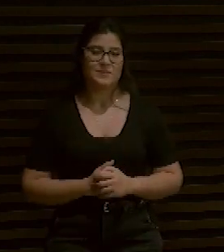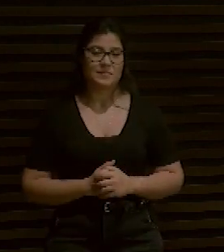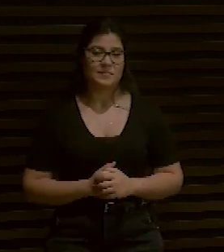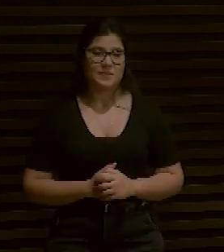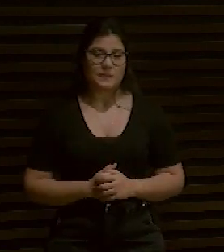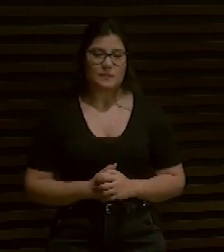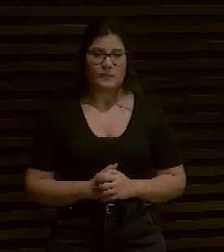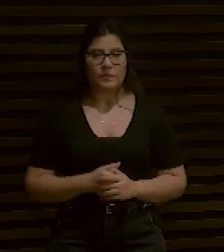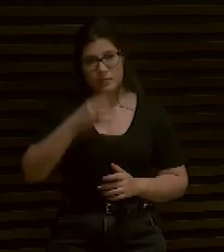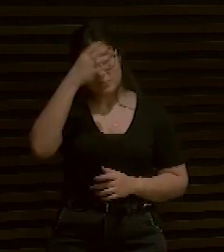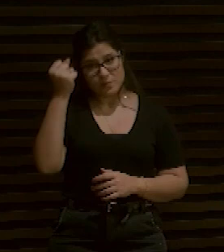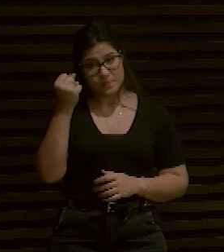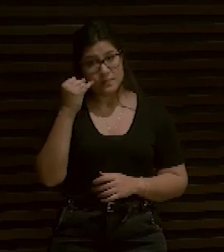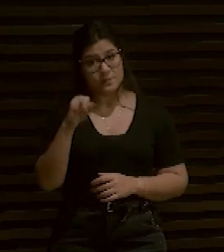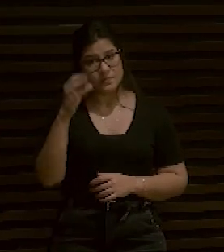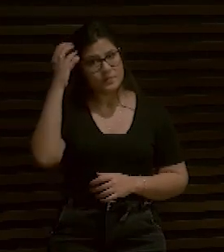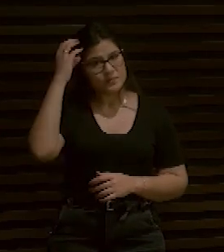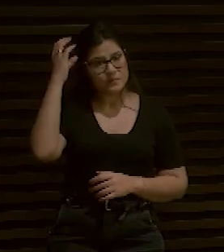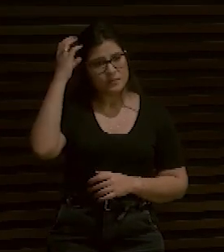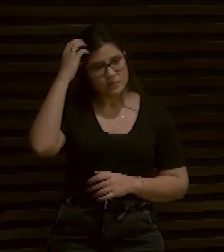E não esquece que se a culpa for grande,